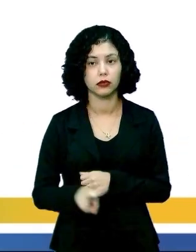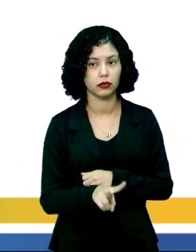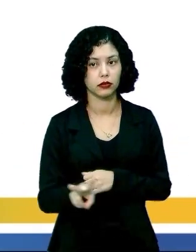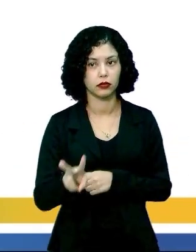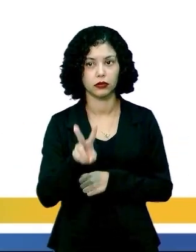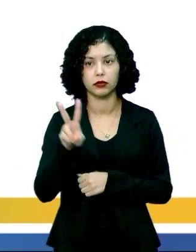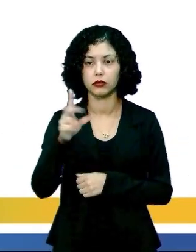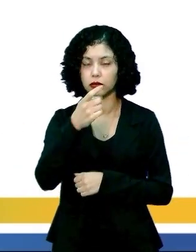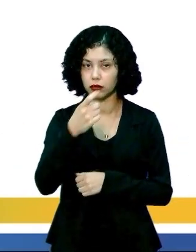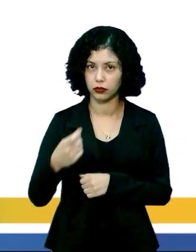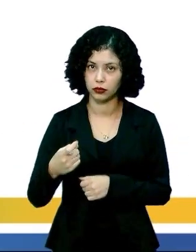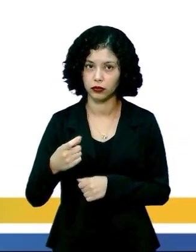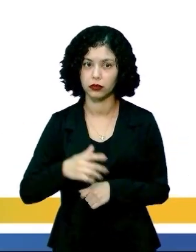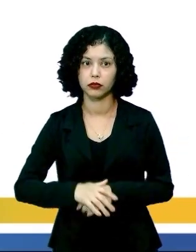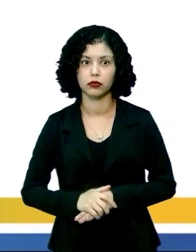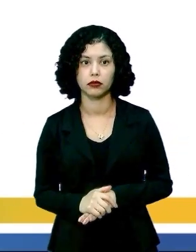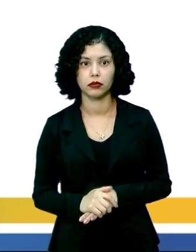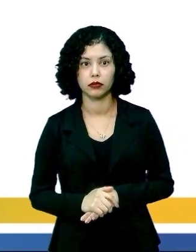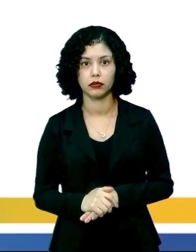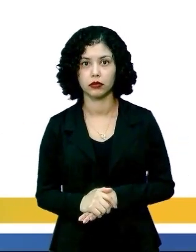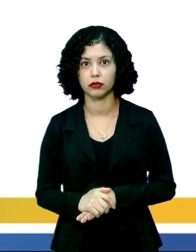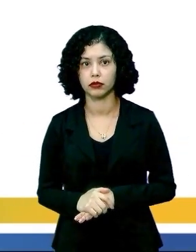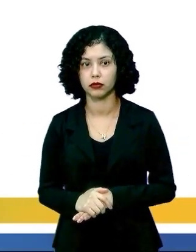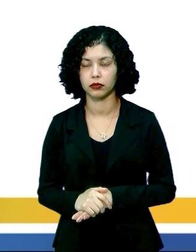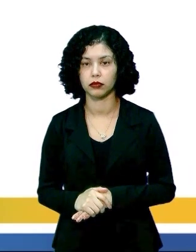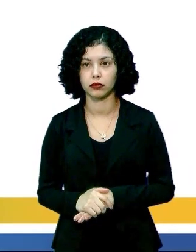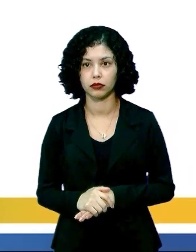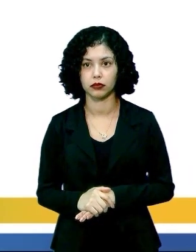correspondentes de pelo menos um